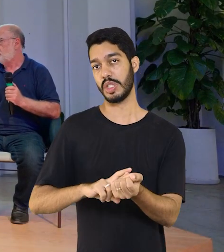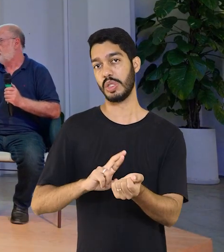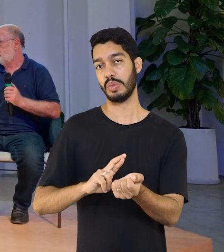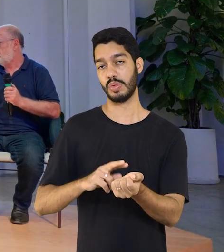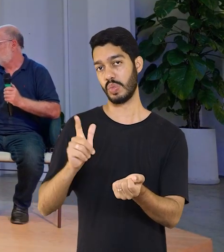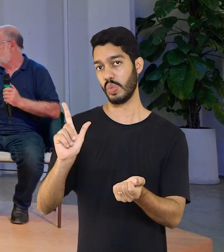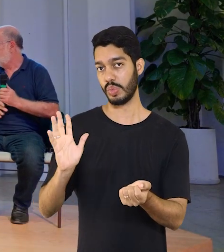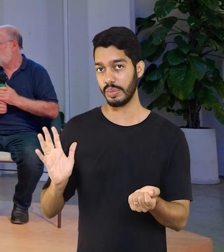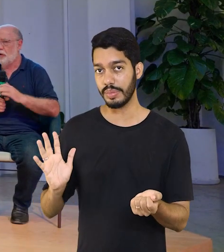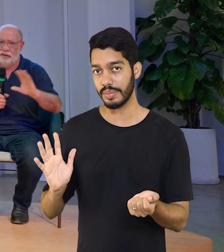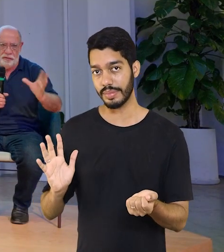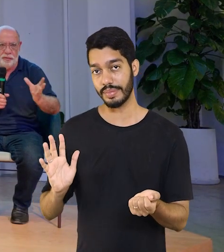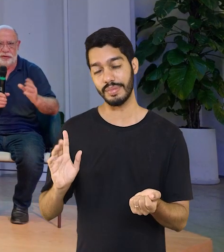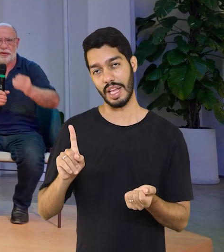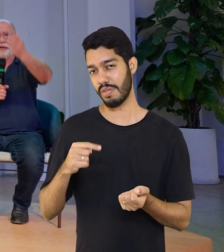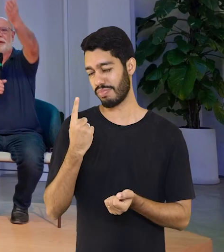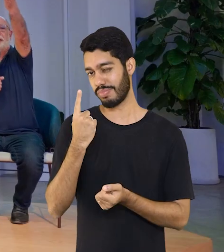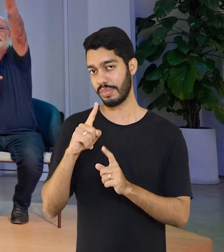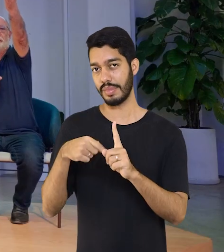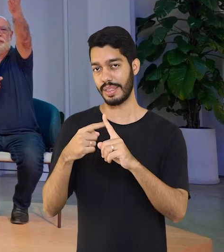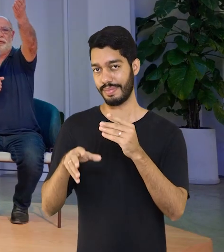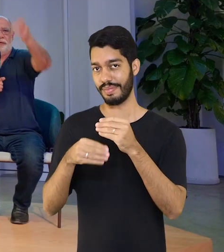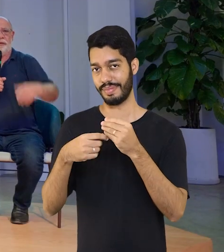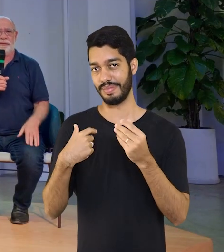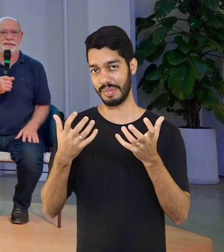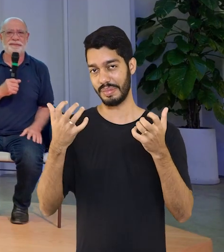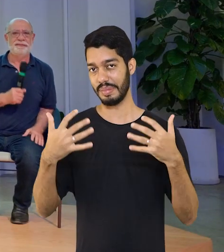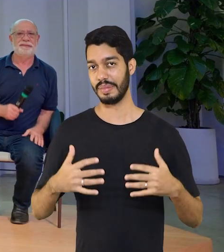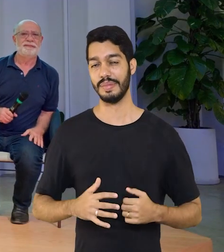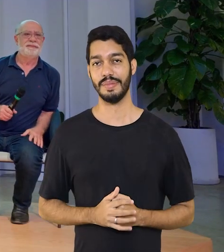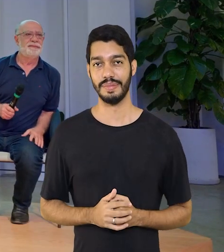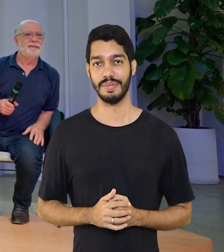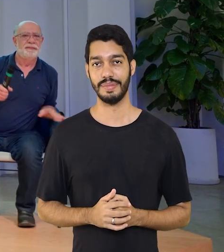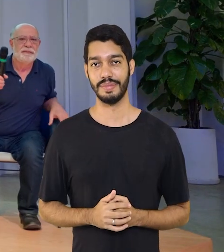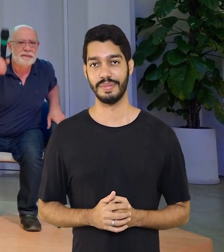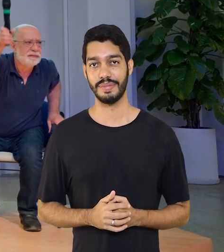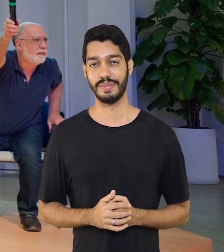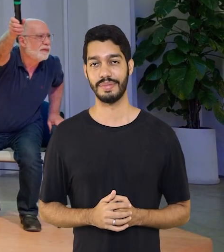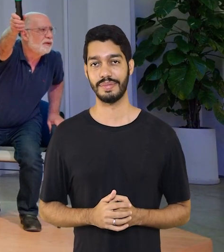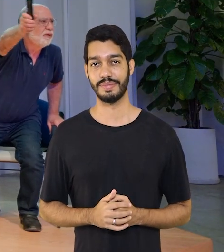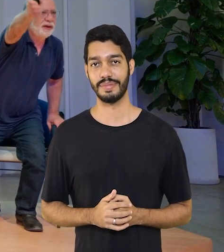ritmo é outro. É só o ponto que eu queria agregar, por favor.